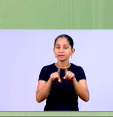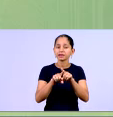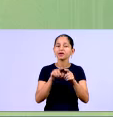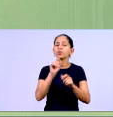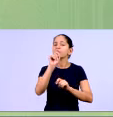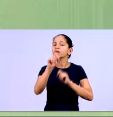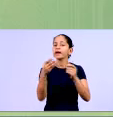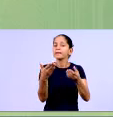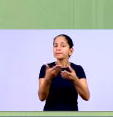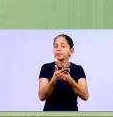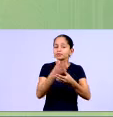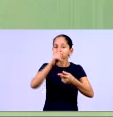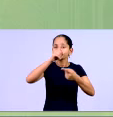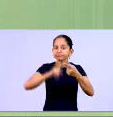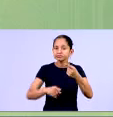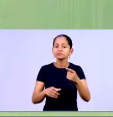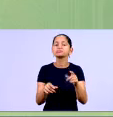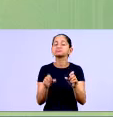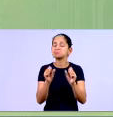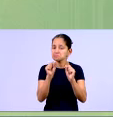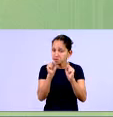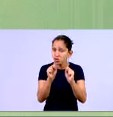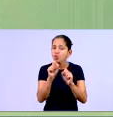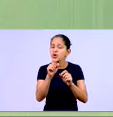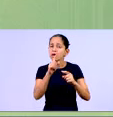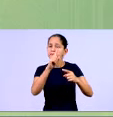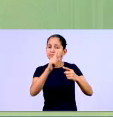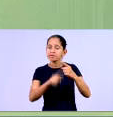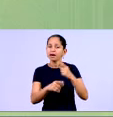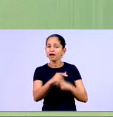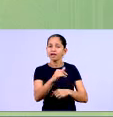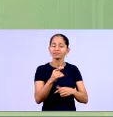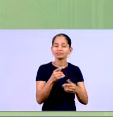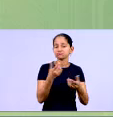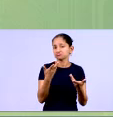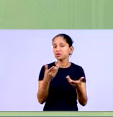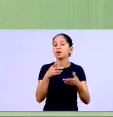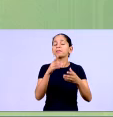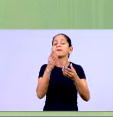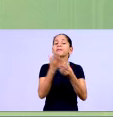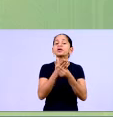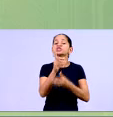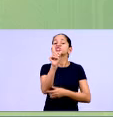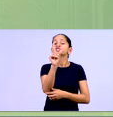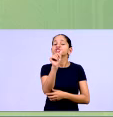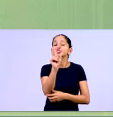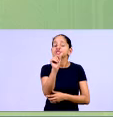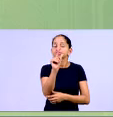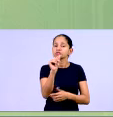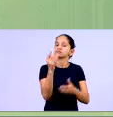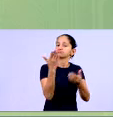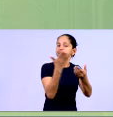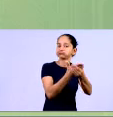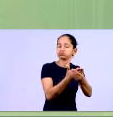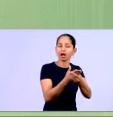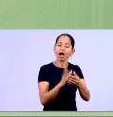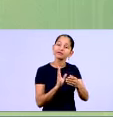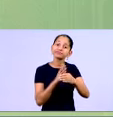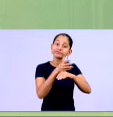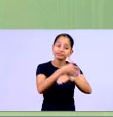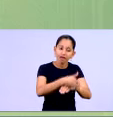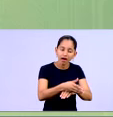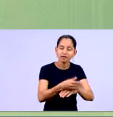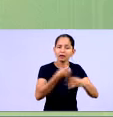é muito mais fácil. O que é o protesto? Há lá uma dívida e alguém vai no cartório de registro de protestos